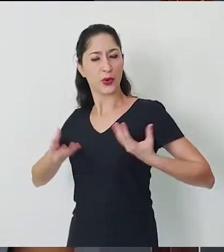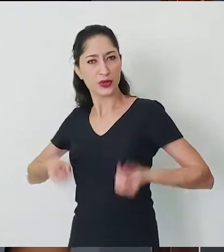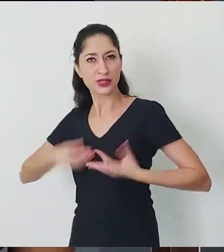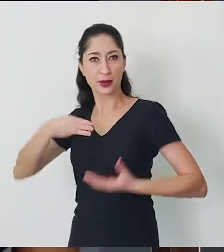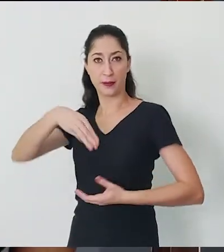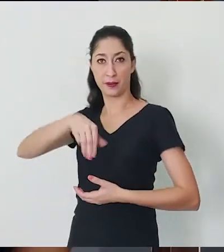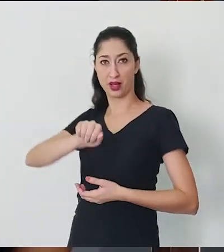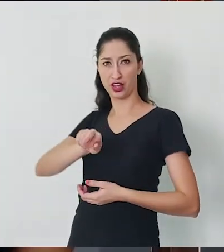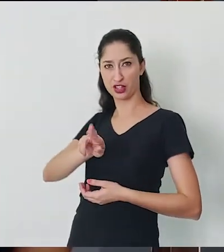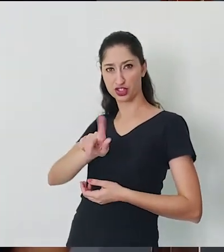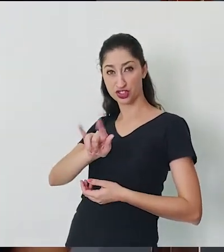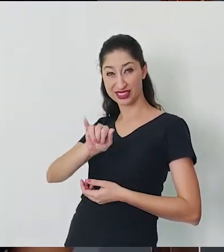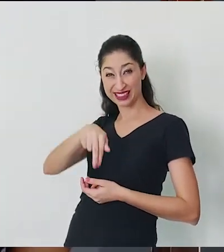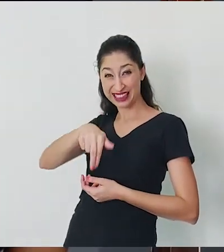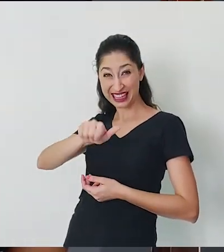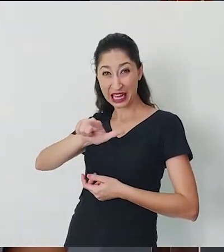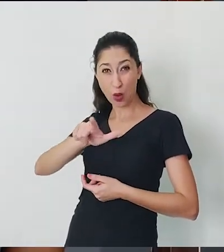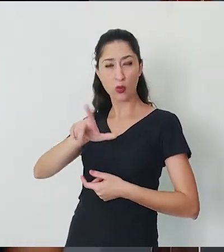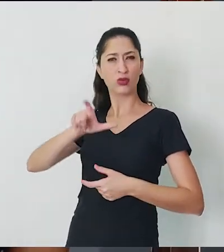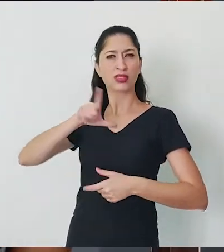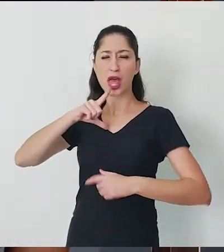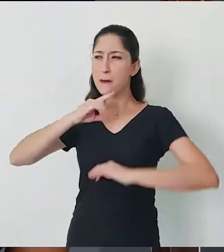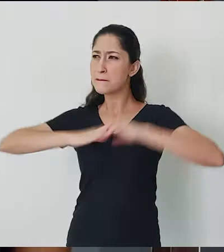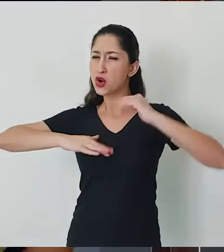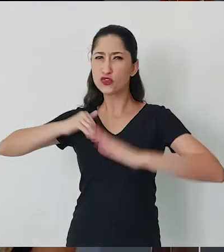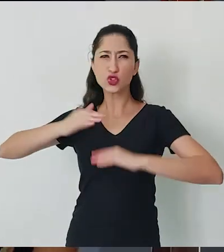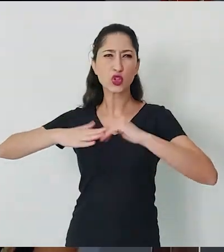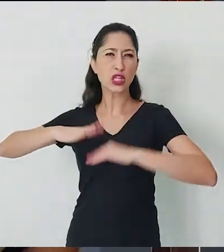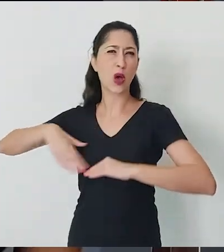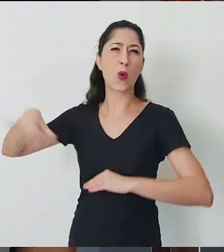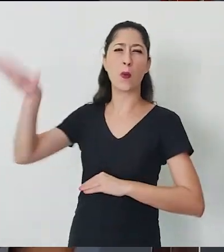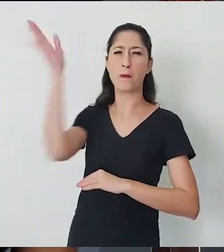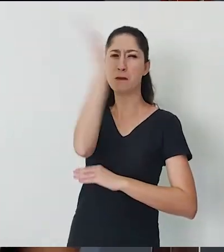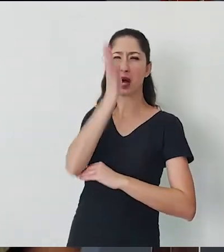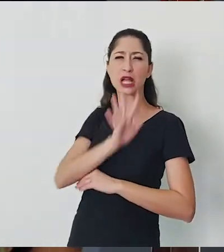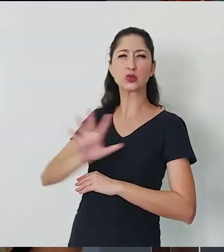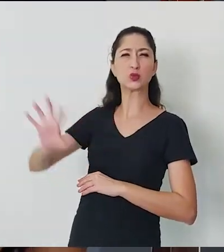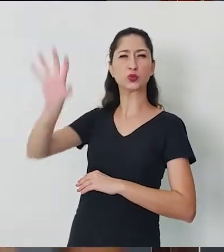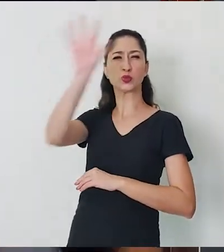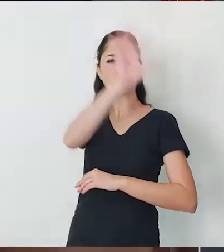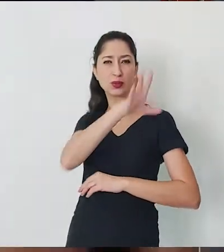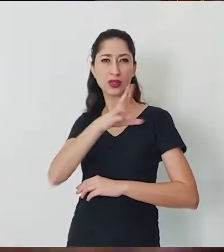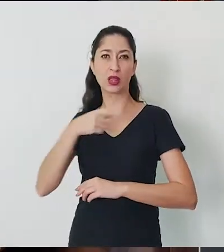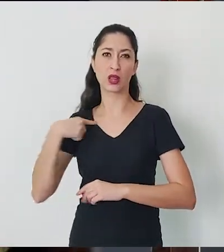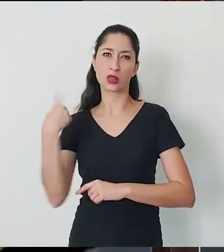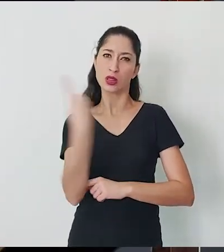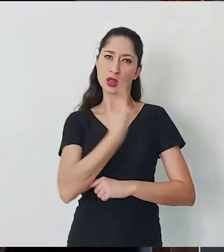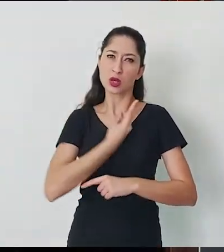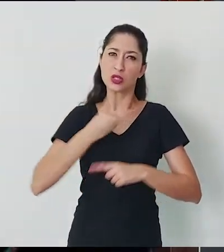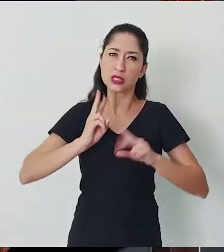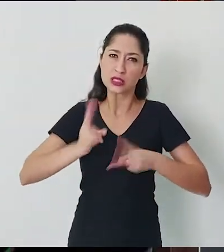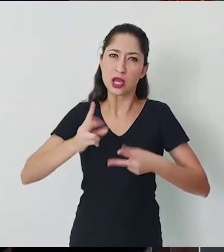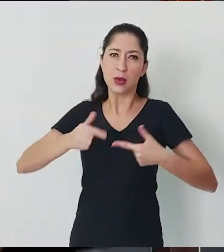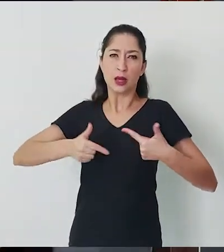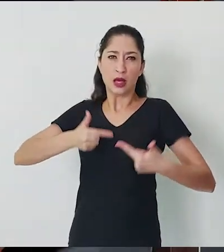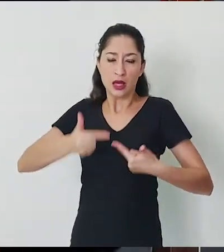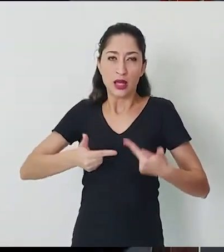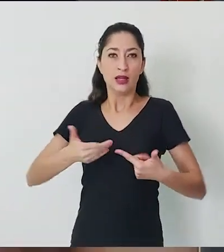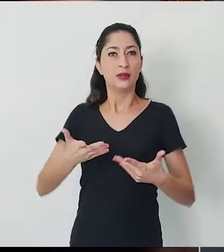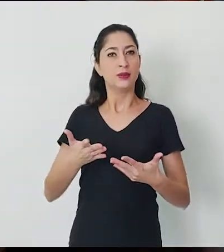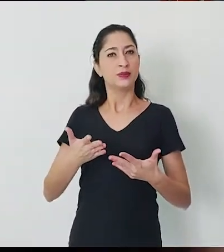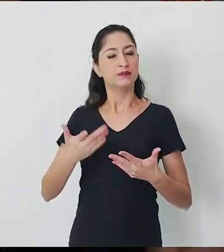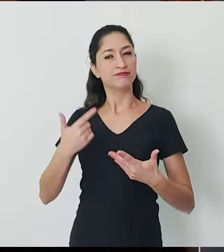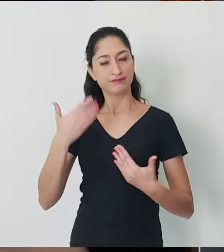cidade. Eu tenho certeza que na sua cidade tem ou no seu estado, porque no Brasil inteiro nós estamos por aí movimentando o corre, movimentando a